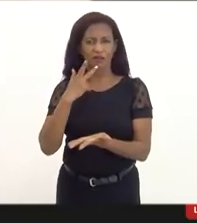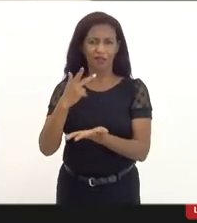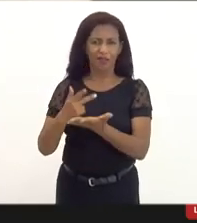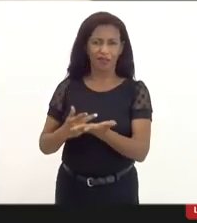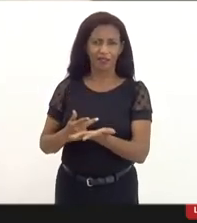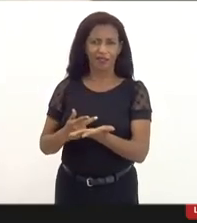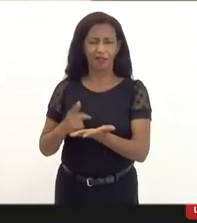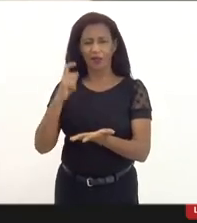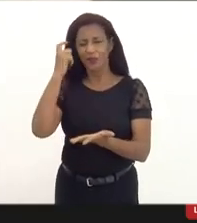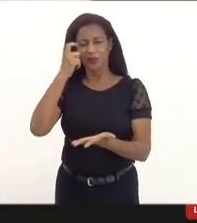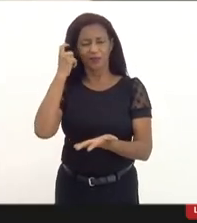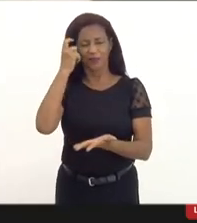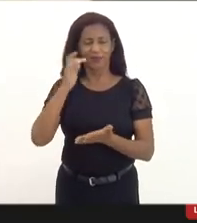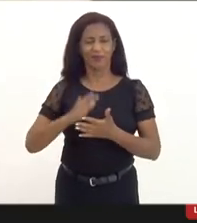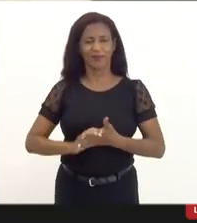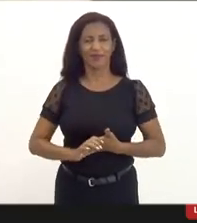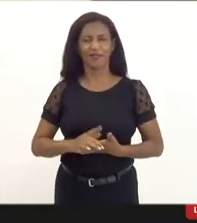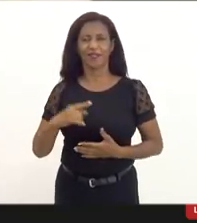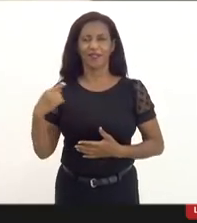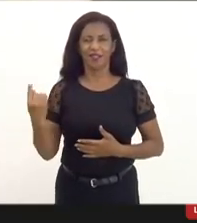não se preocupe